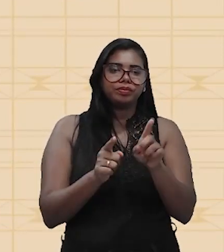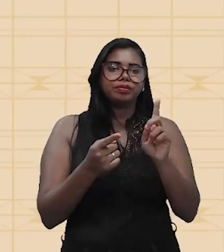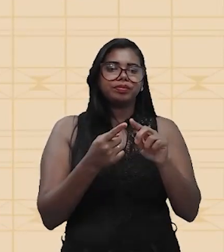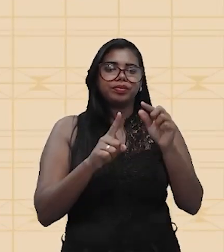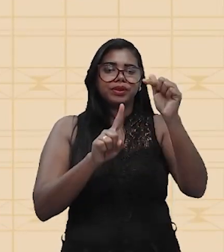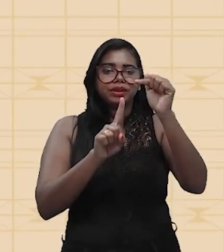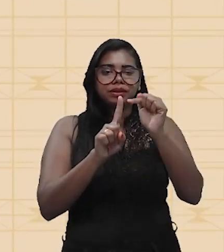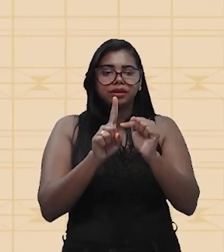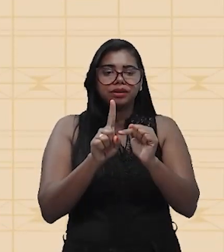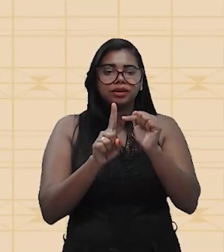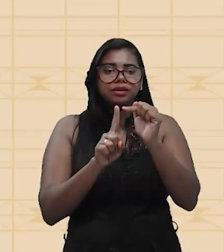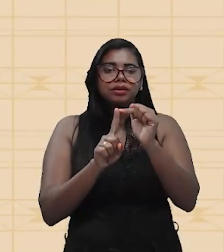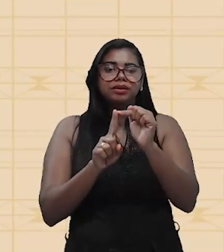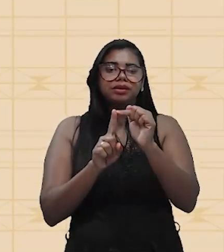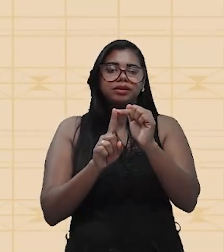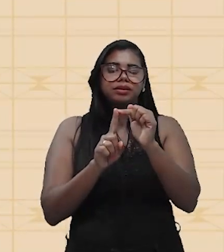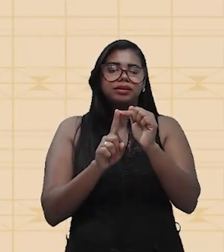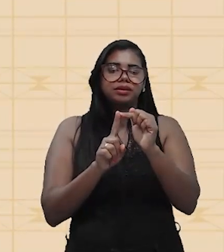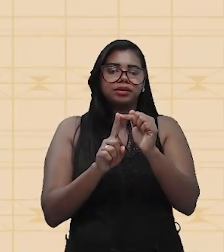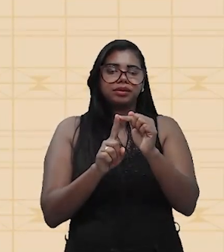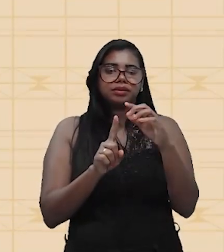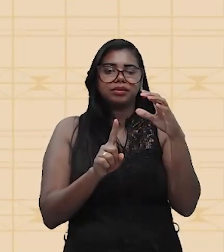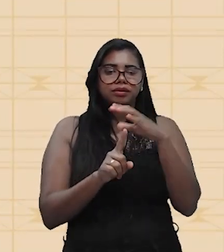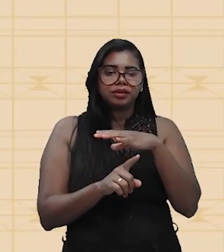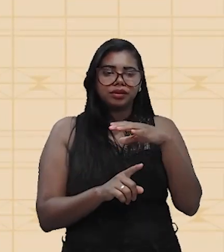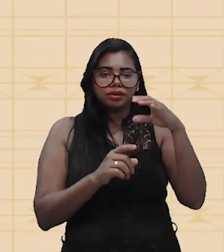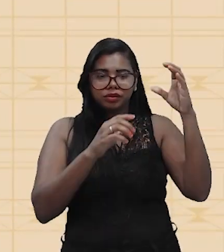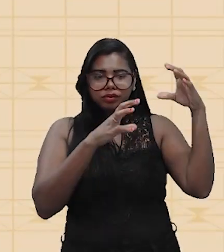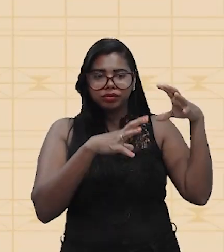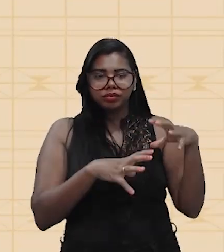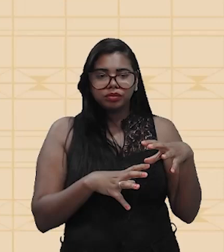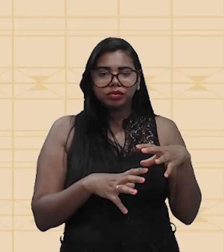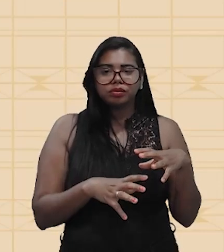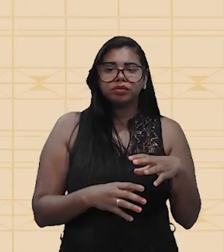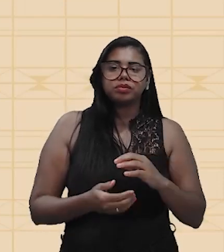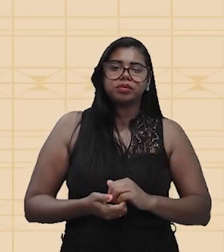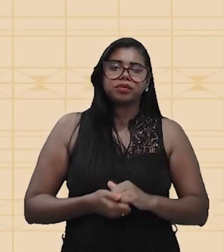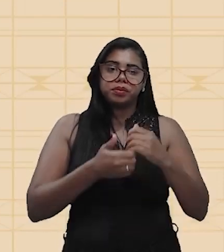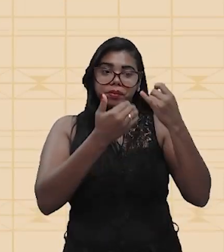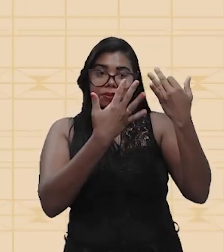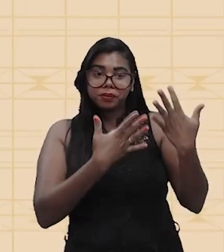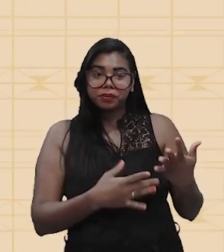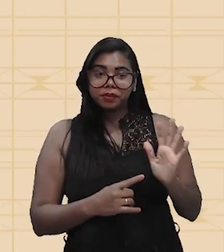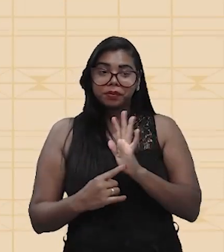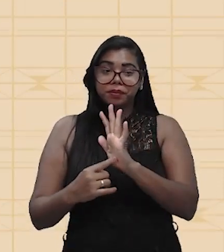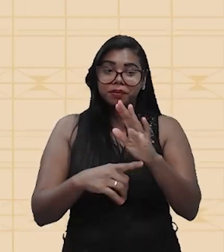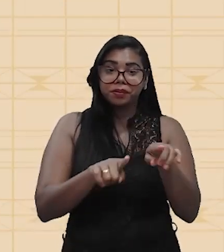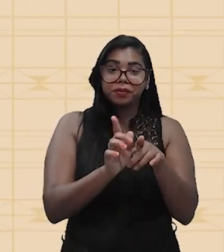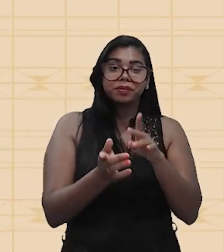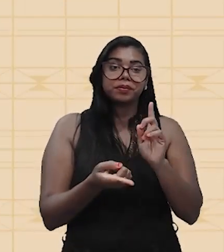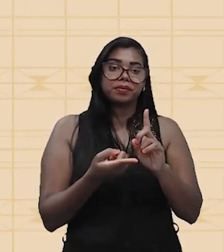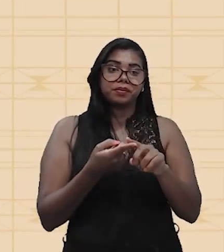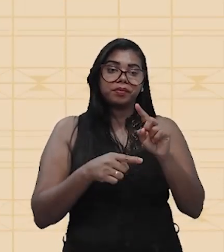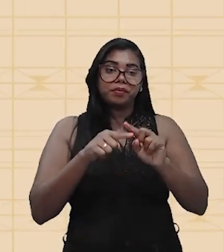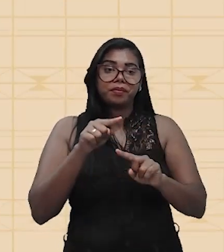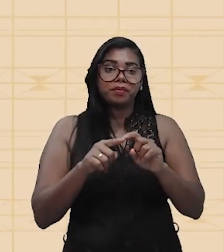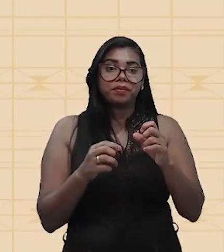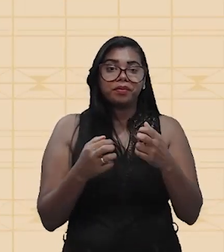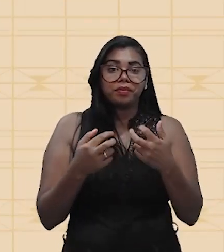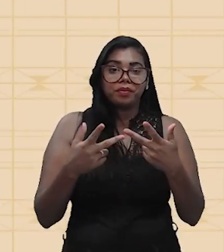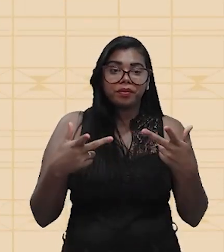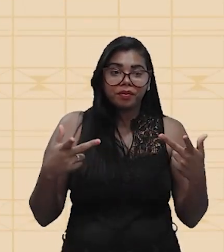do chuveiro por outra de mesmo material. Bom, quando ele fala de comprimento, quando ele fala de material, quando ele fala de